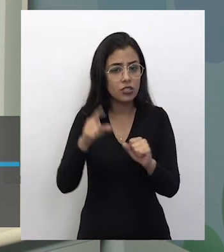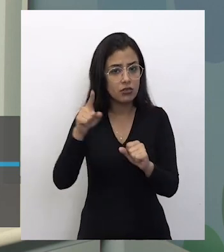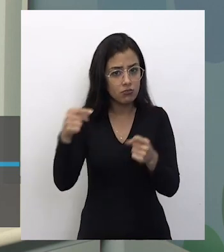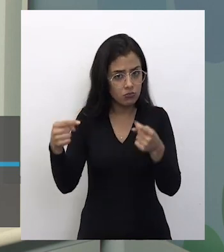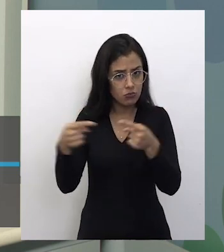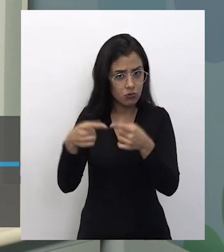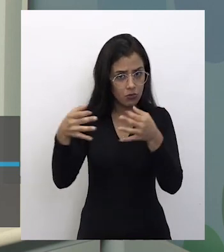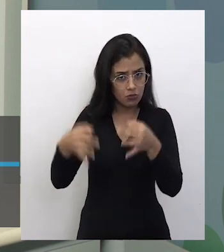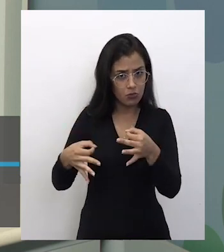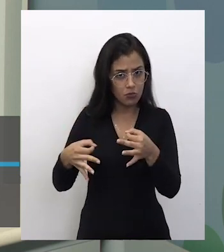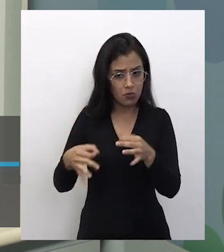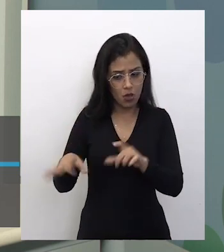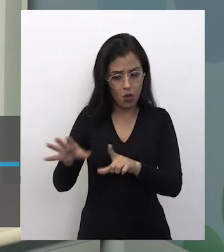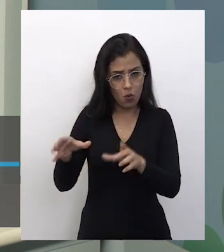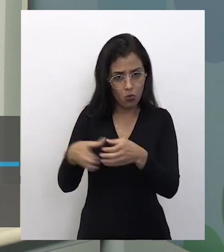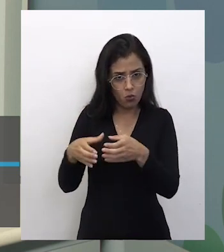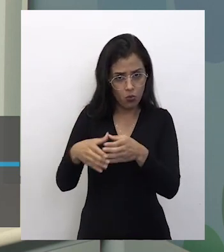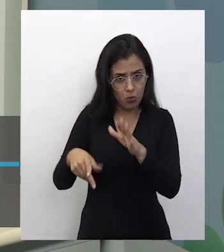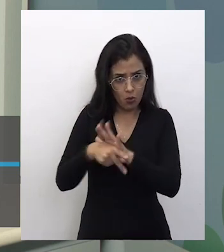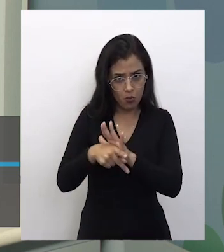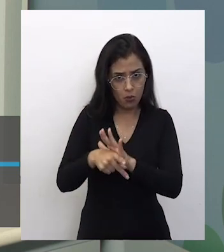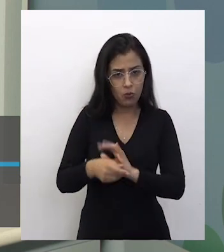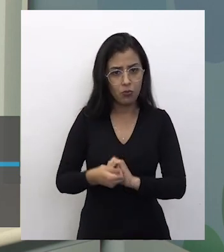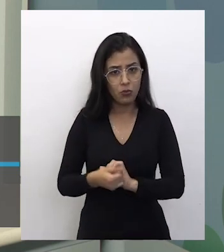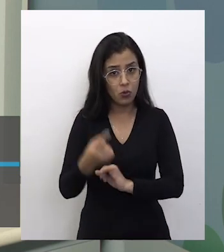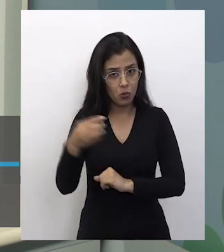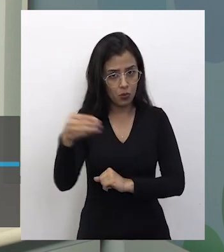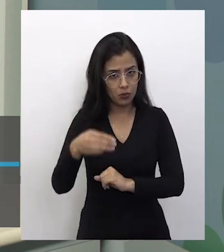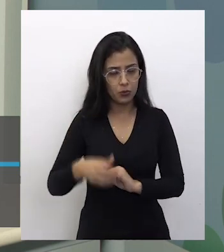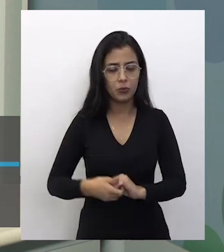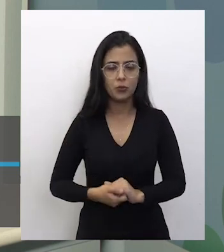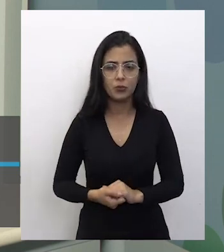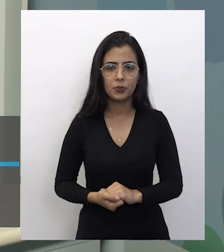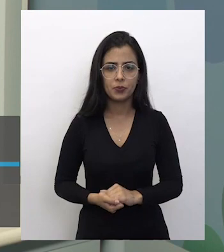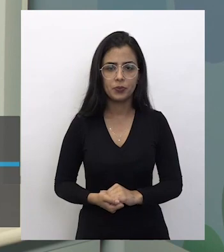para um grupo específico? 1 minuto.